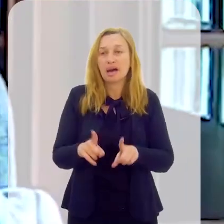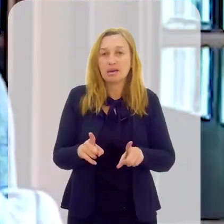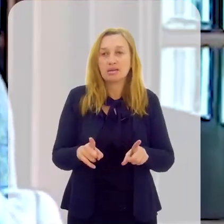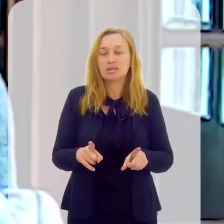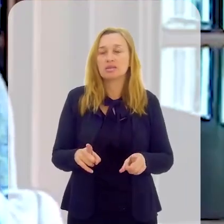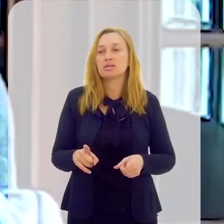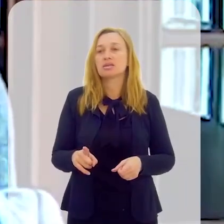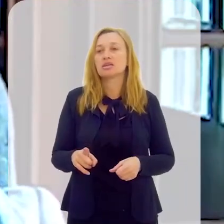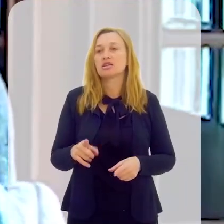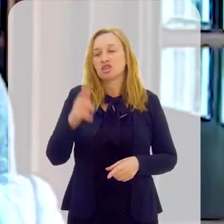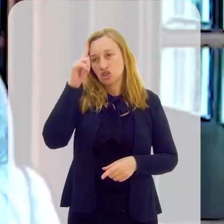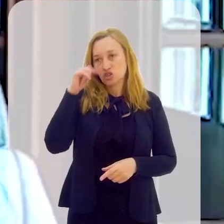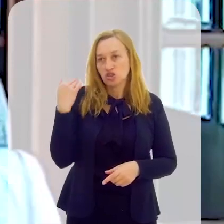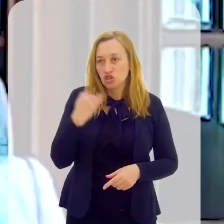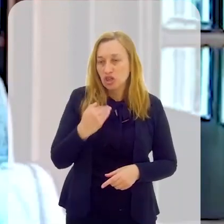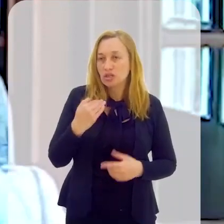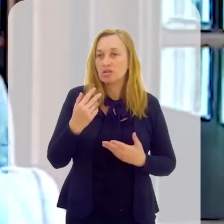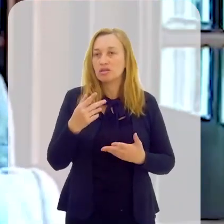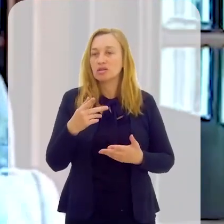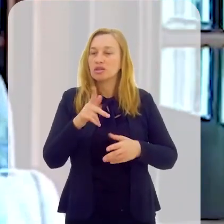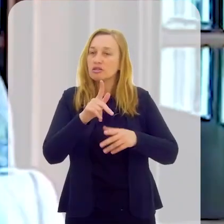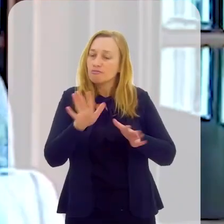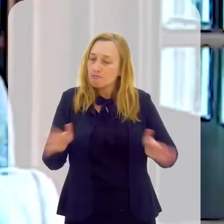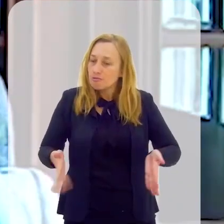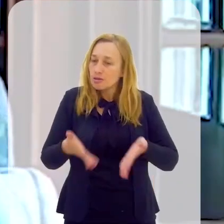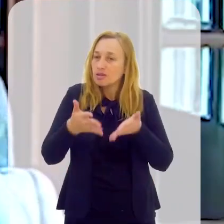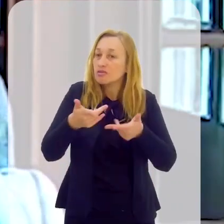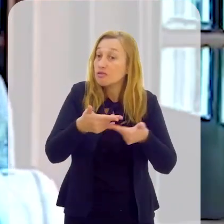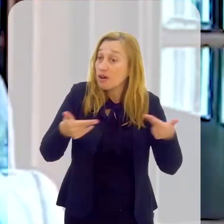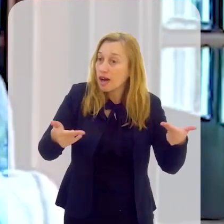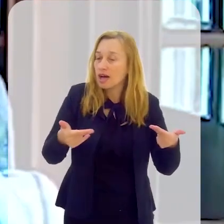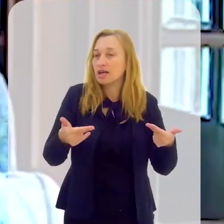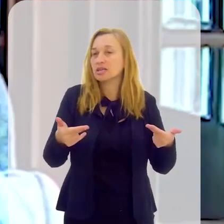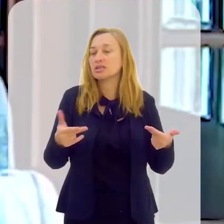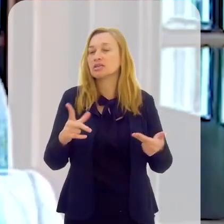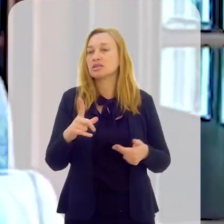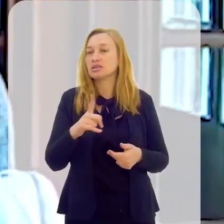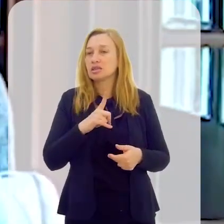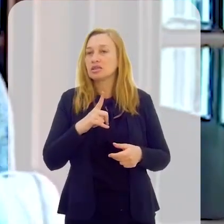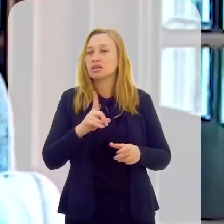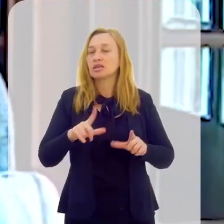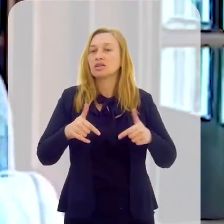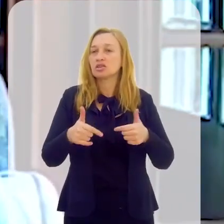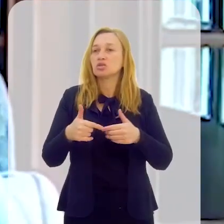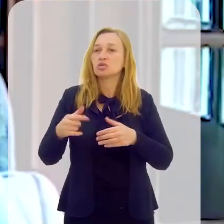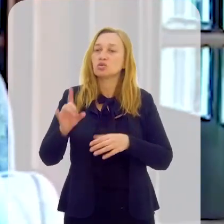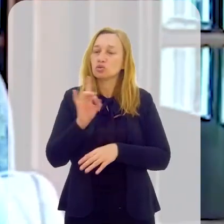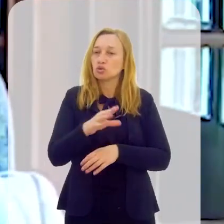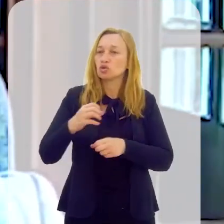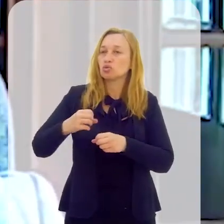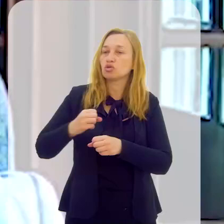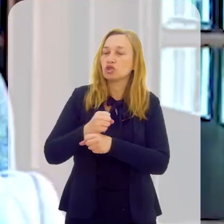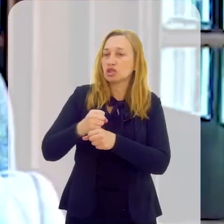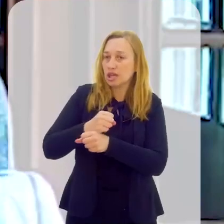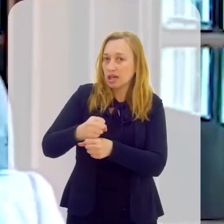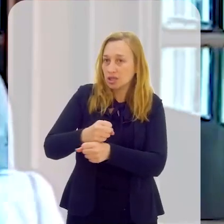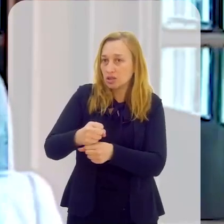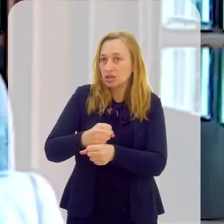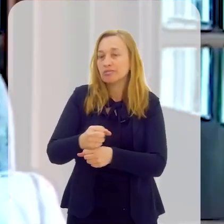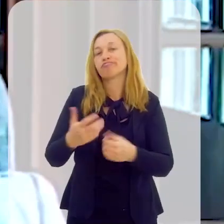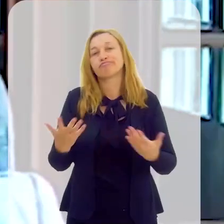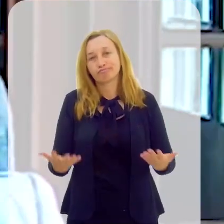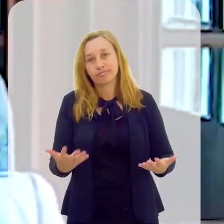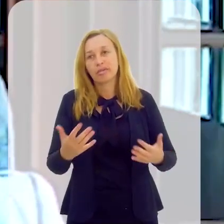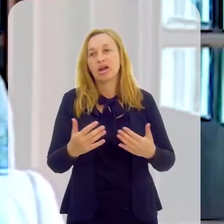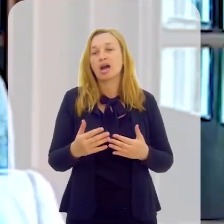que a escola tem. Mas eu acrescentaria isso, gente, uma série de iniciativas que nós temos feito ao longo dos